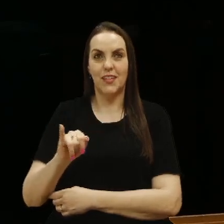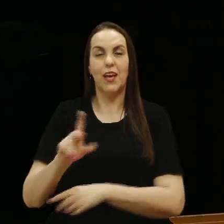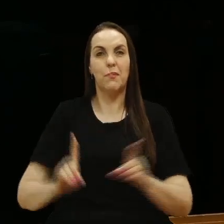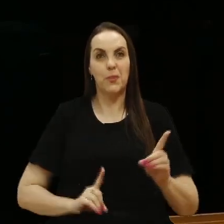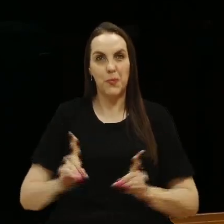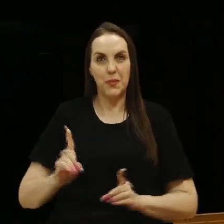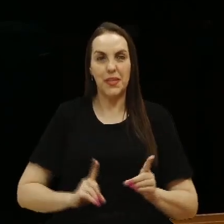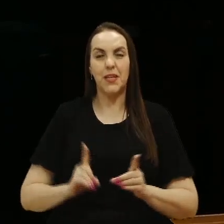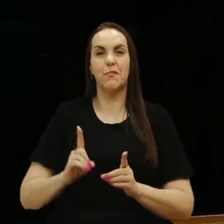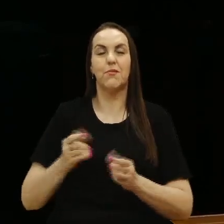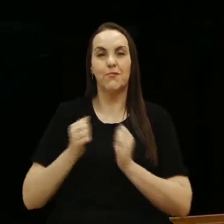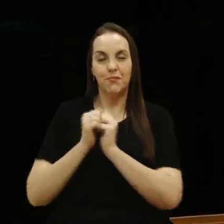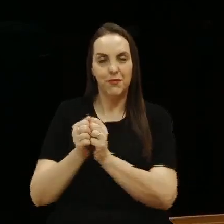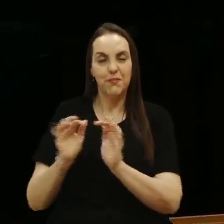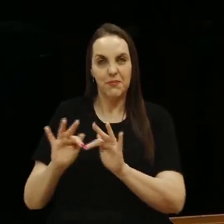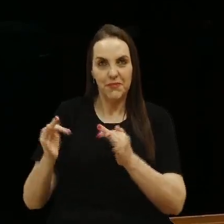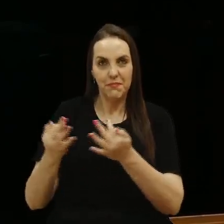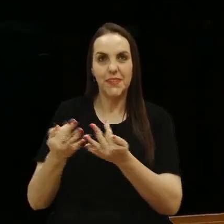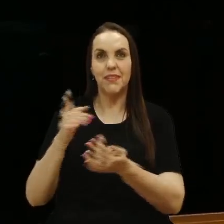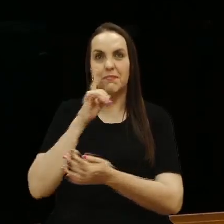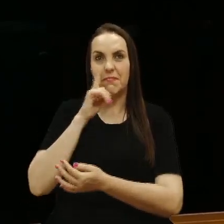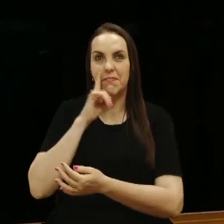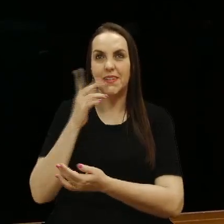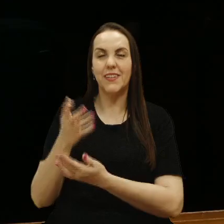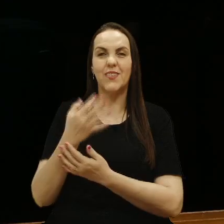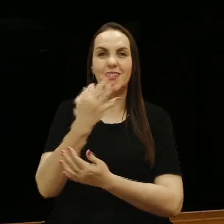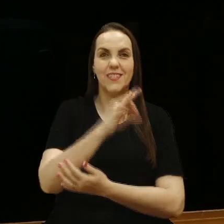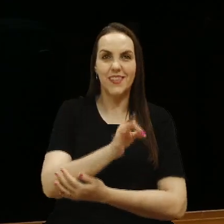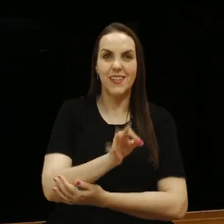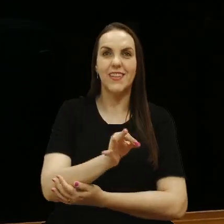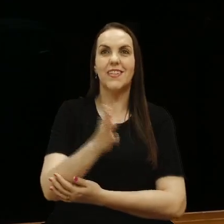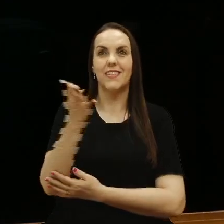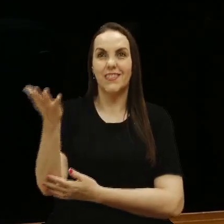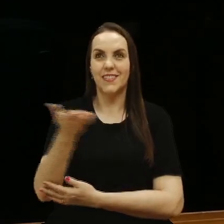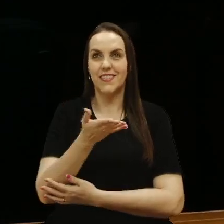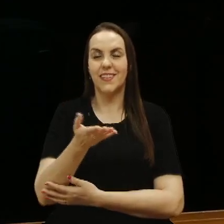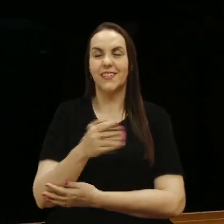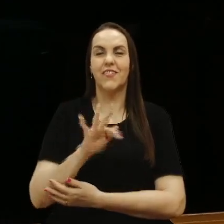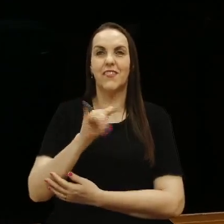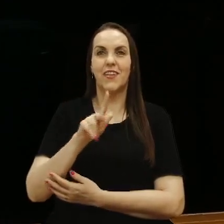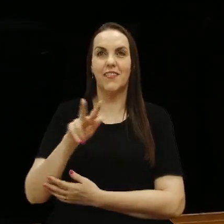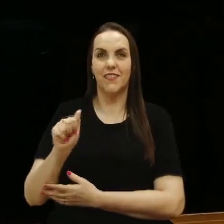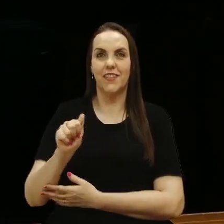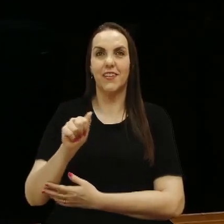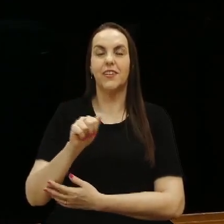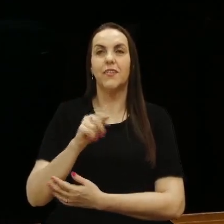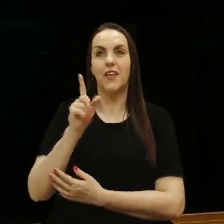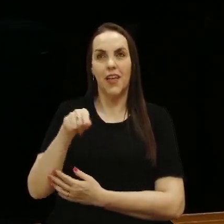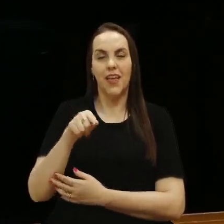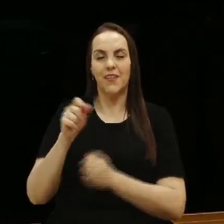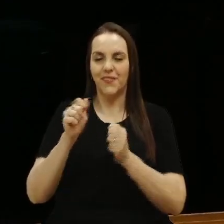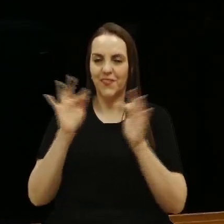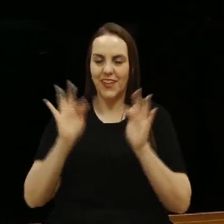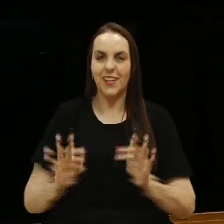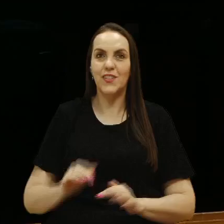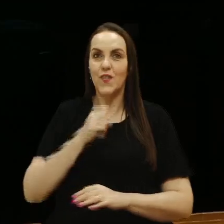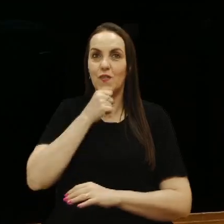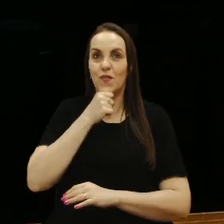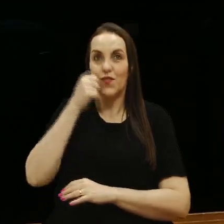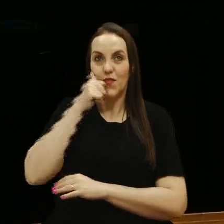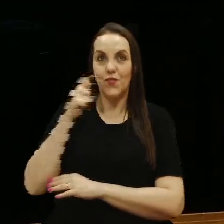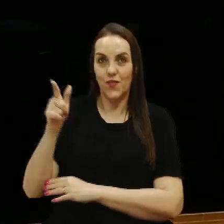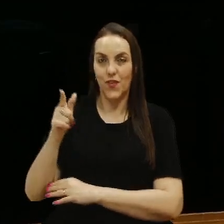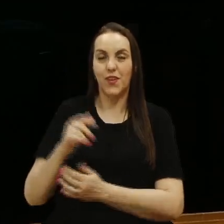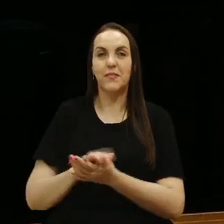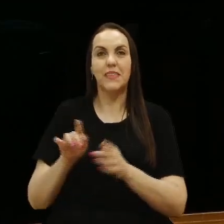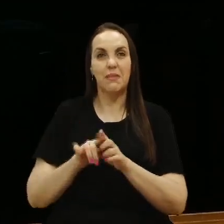a ti, e falar que, com certeza, a Flávia Fernanda deve estar deixando muito contente a avó dela, que é uma grande amiga e madrinha da minha mãe,